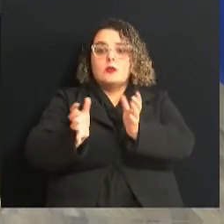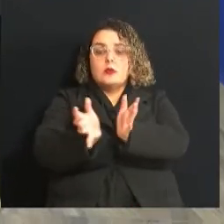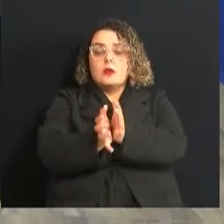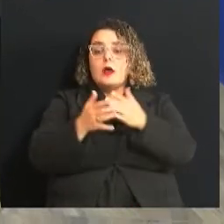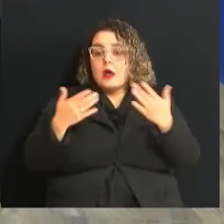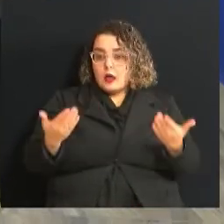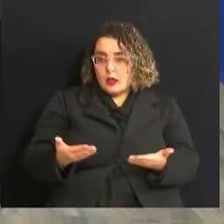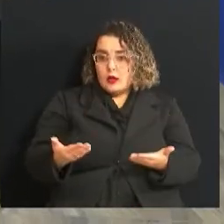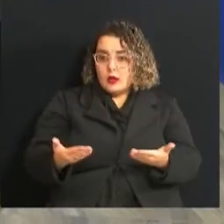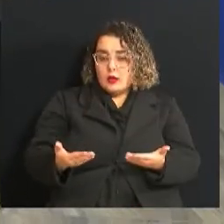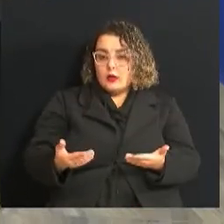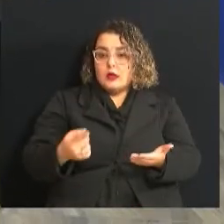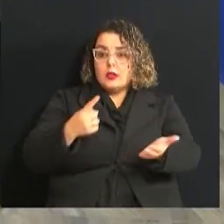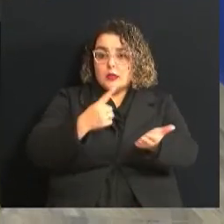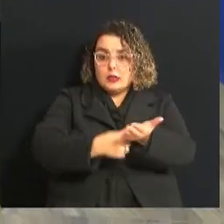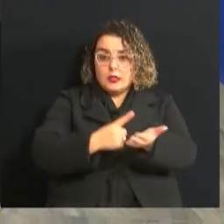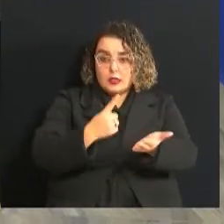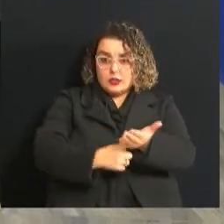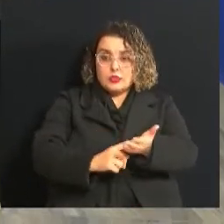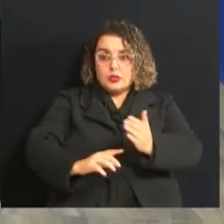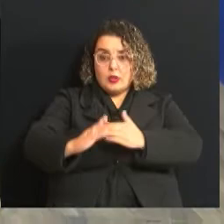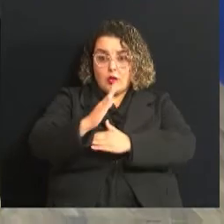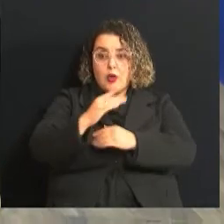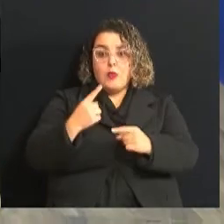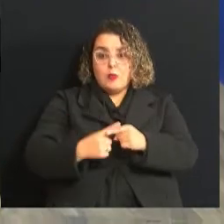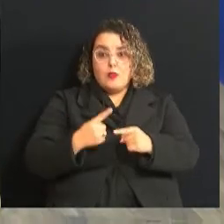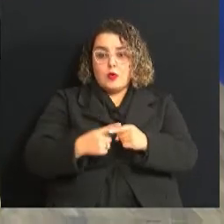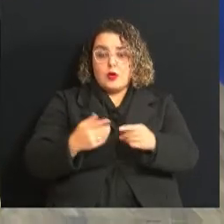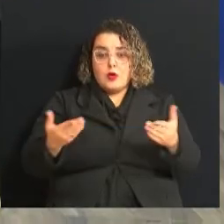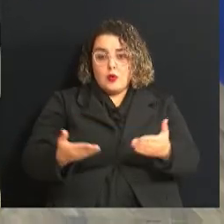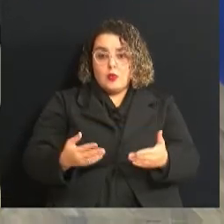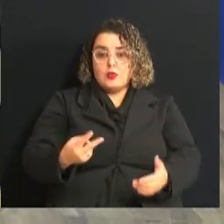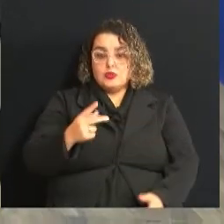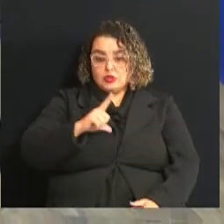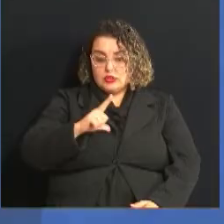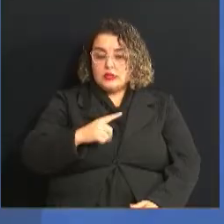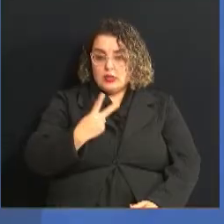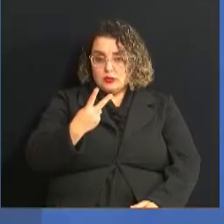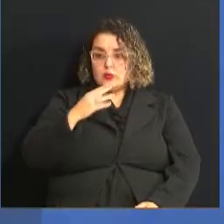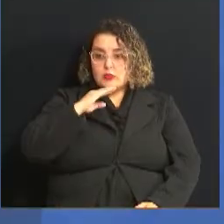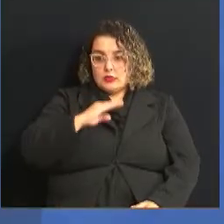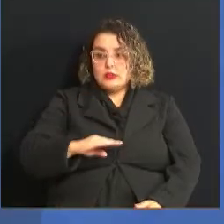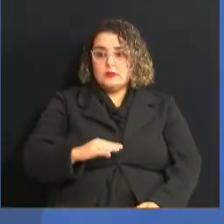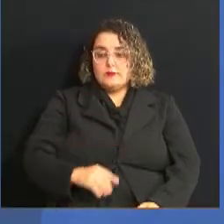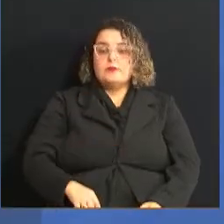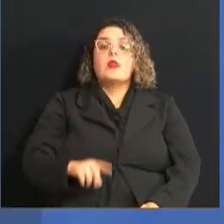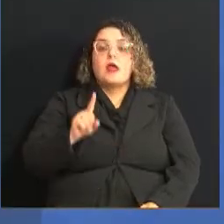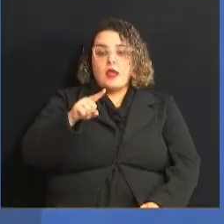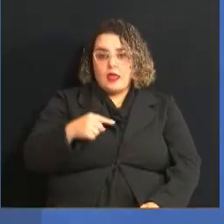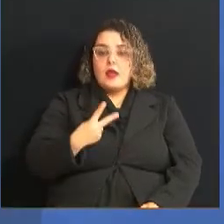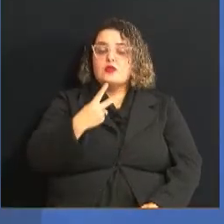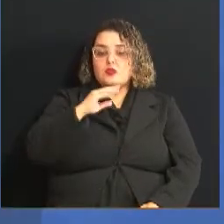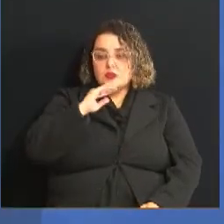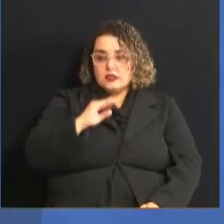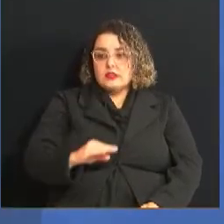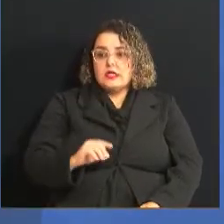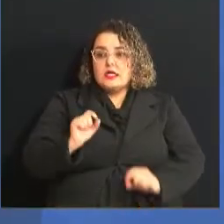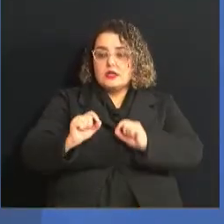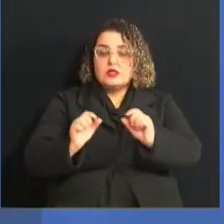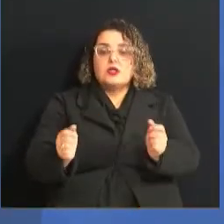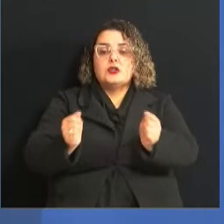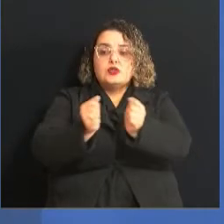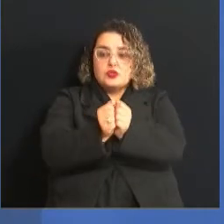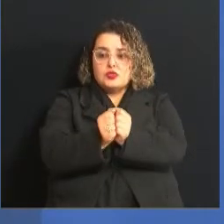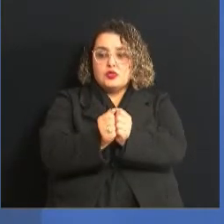agora na agenda da Câmara, porque hoje à tarde tem duas. Isso, logo mais às 2h da tarde, quem se reúne é